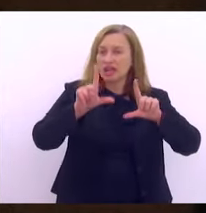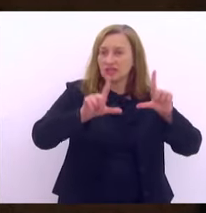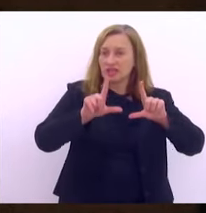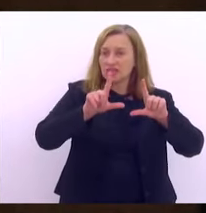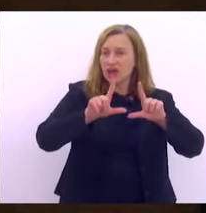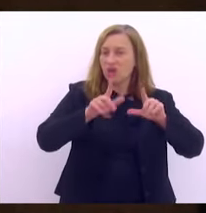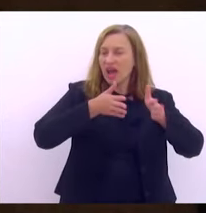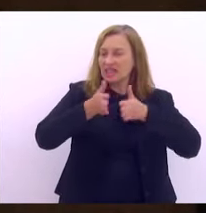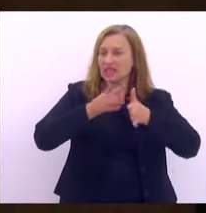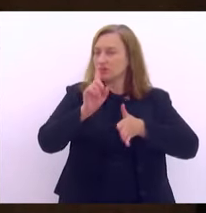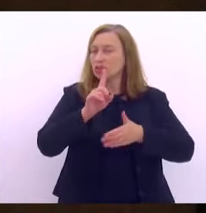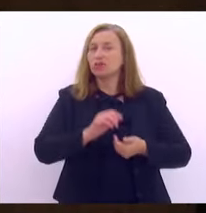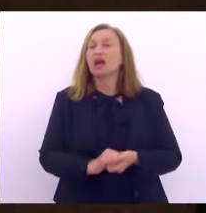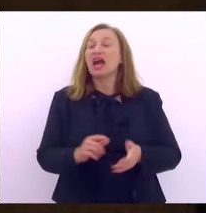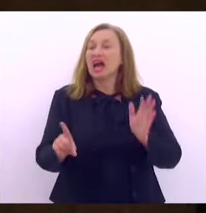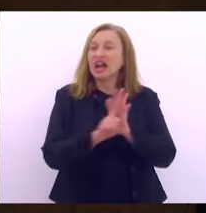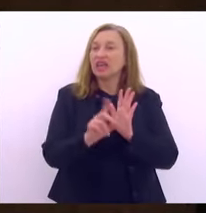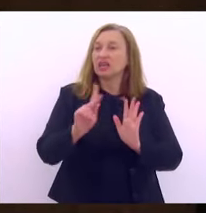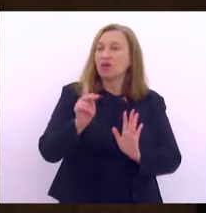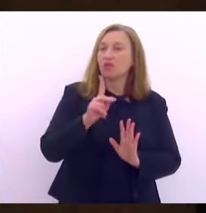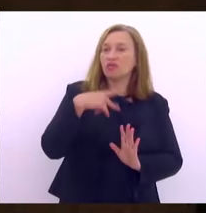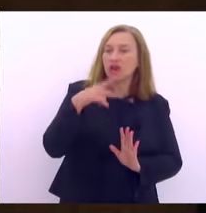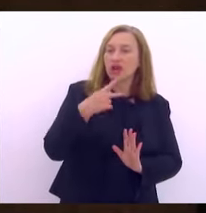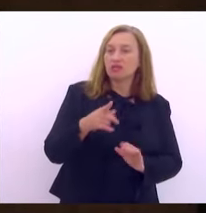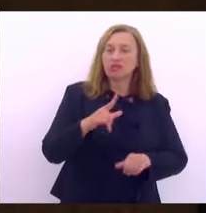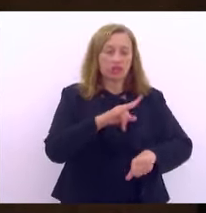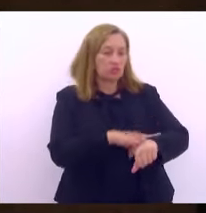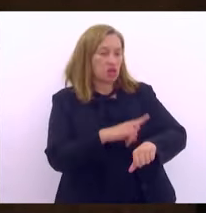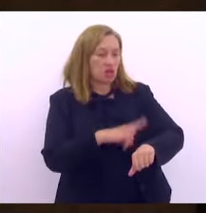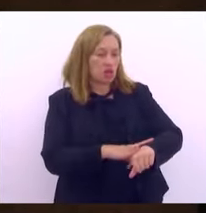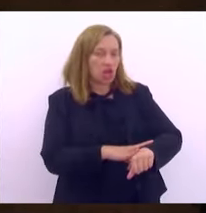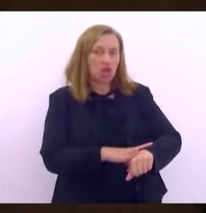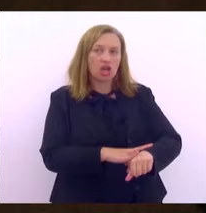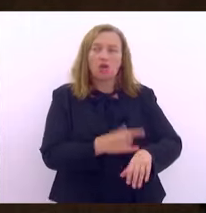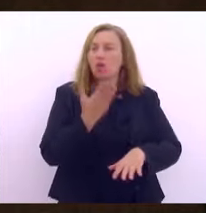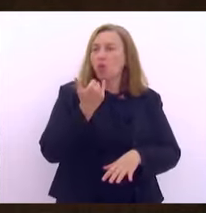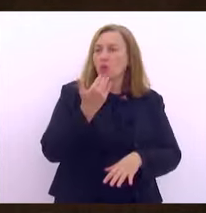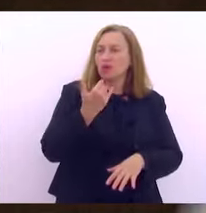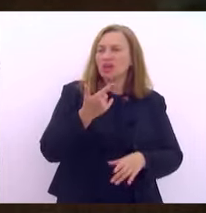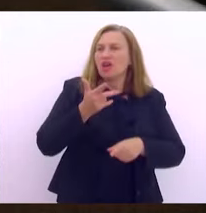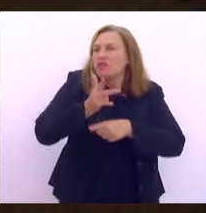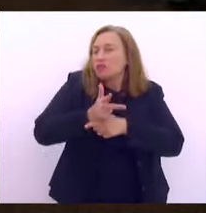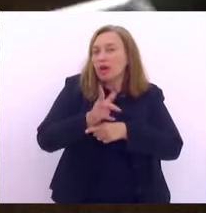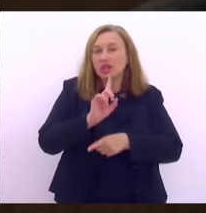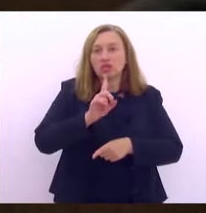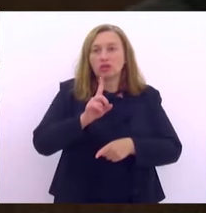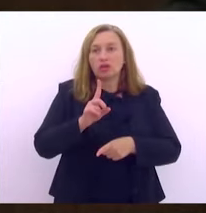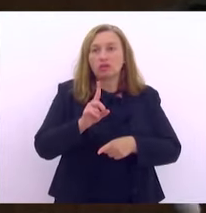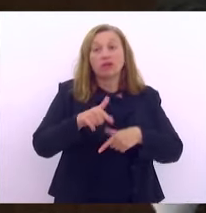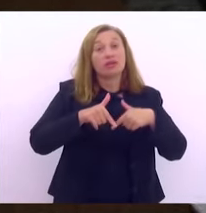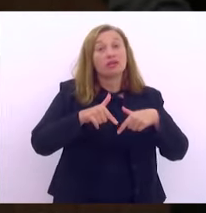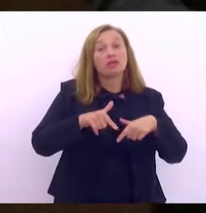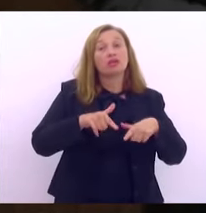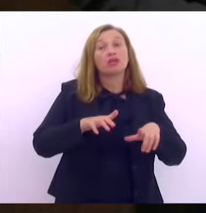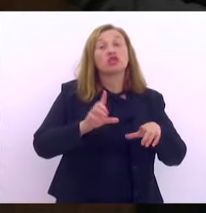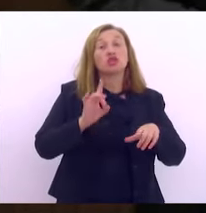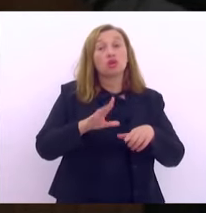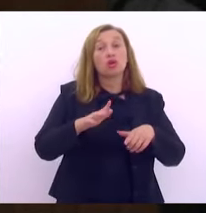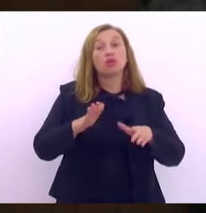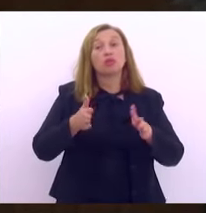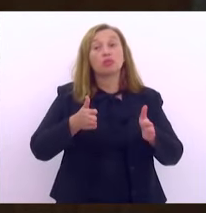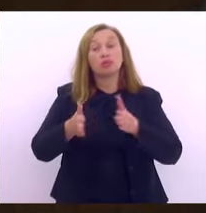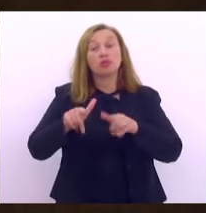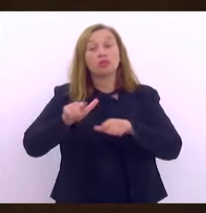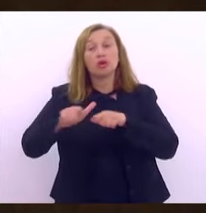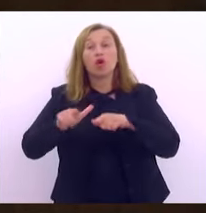Segundo, a lei não diz que quando você está no banheiro ou fazendo um lanche, é filmado, é operação. Então, tem que se diferenciar o